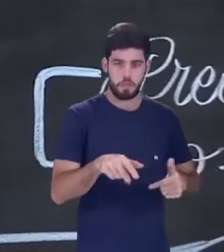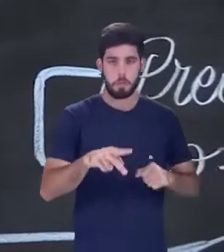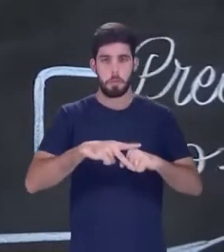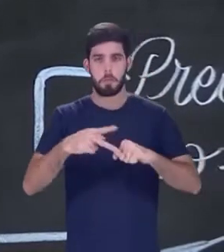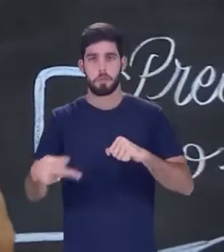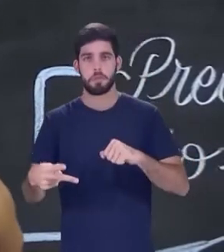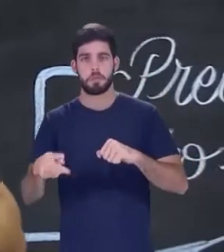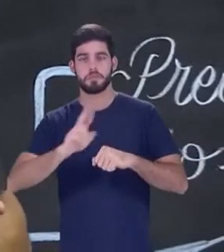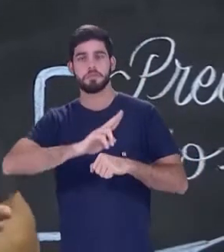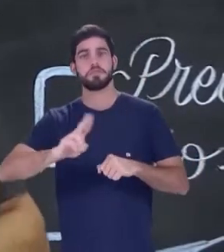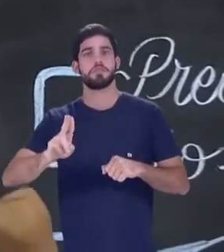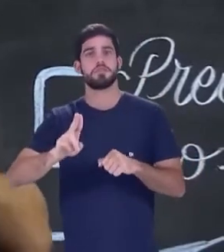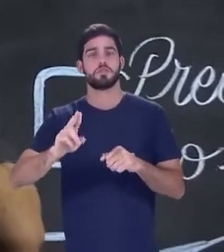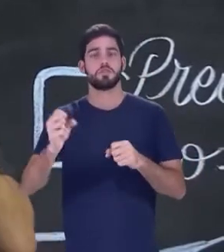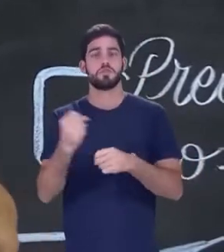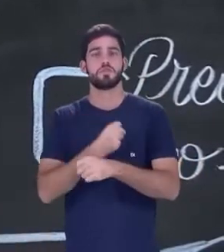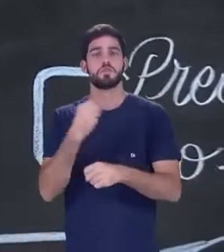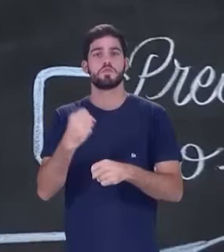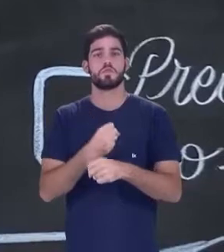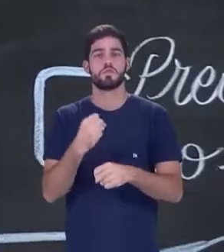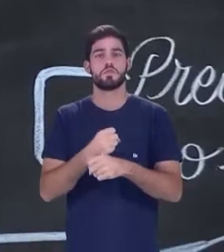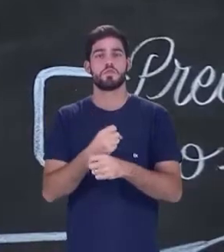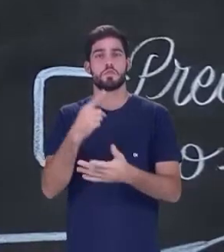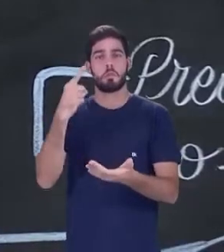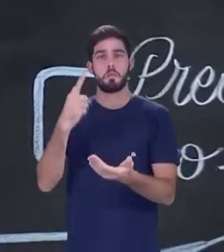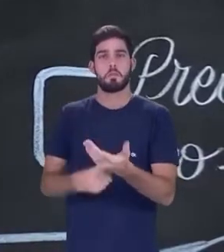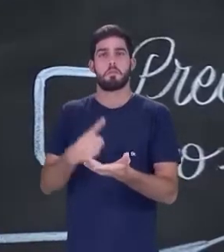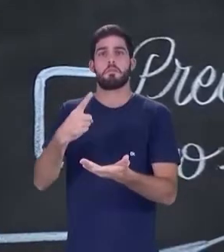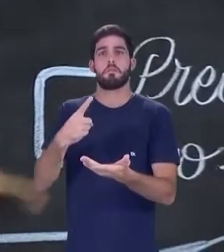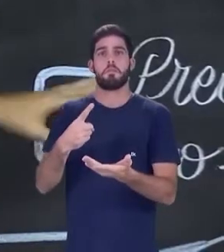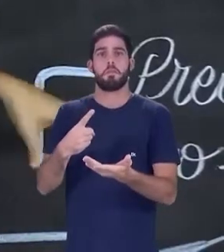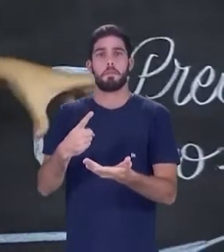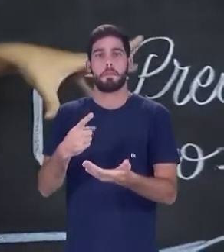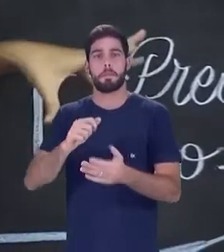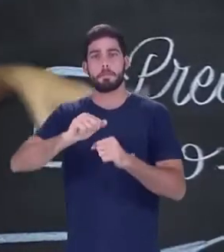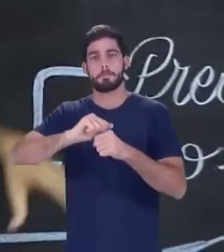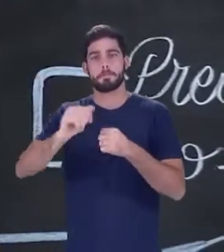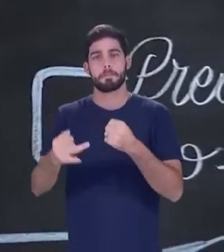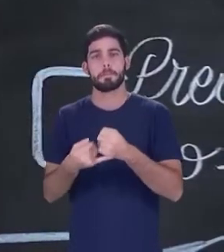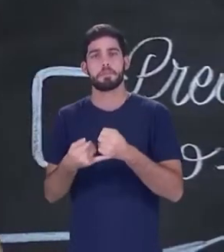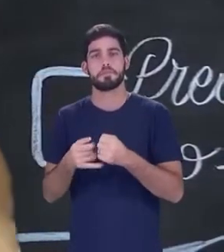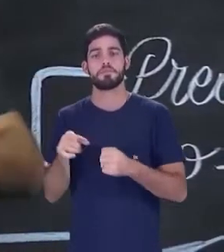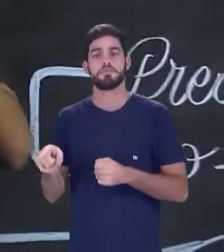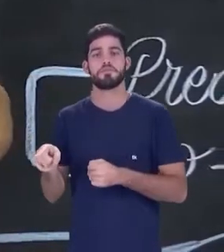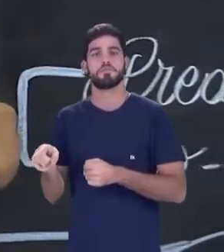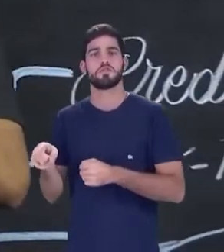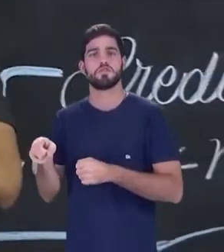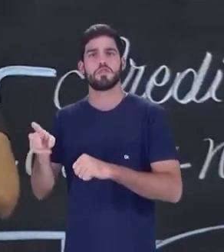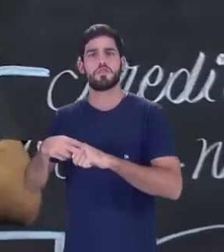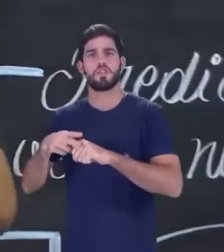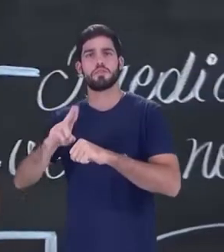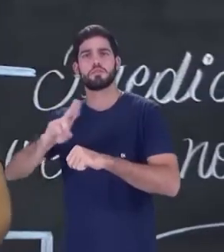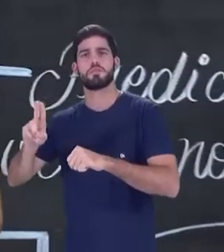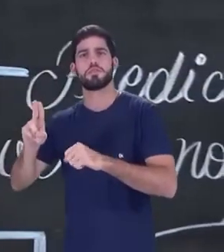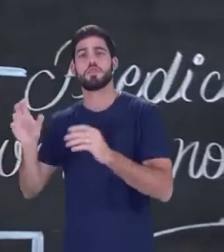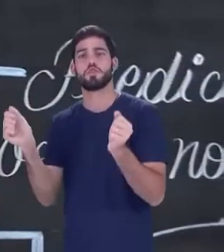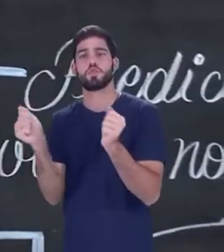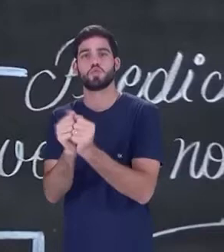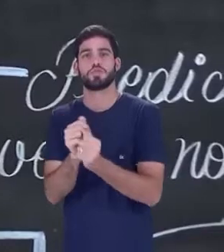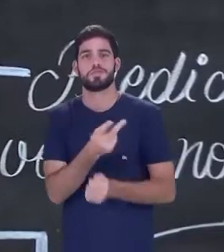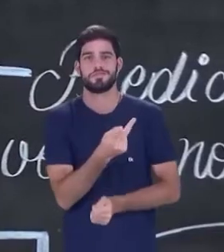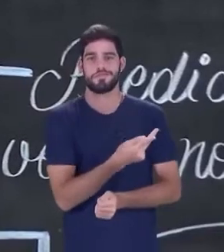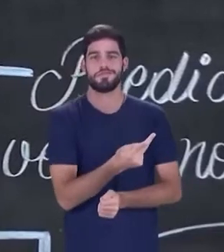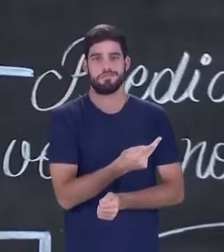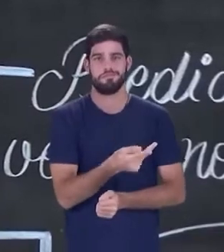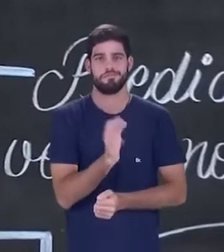predicado nominal centra-se na construção que é marcada por um nome, que é um adjetivo, o predicado verbo nominal é uma junção desses dois. Eu